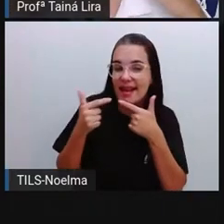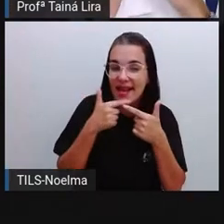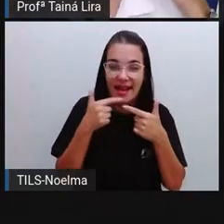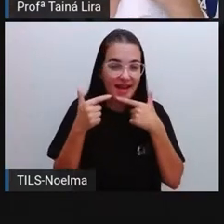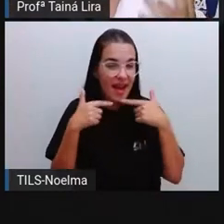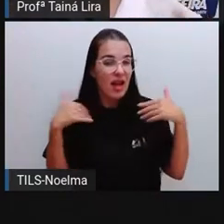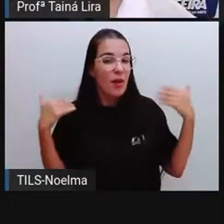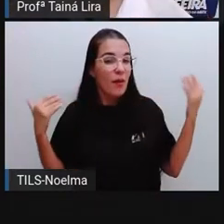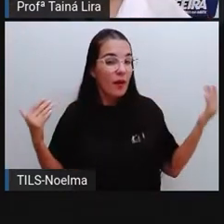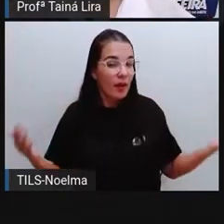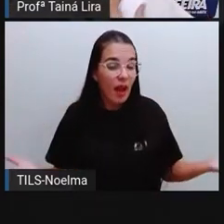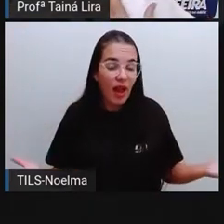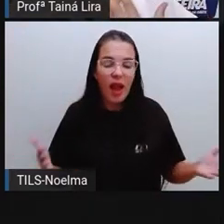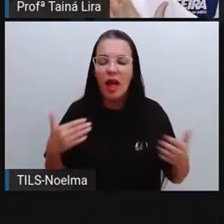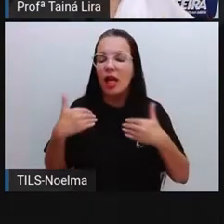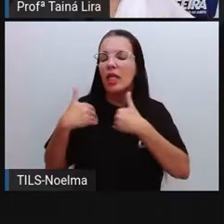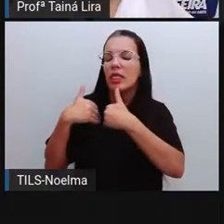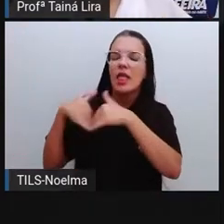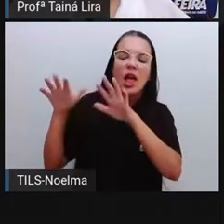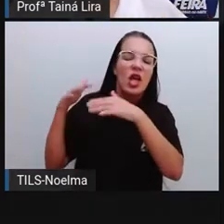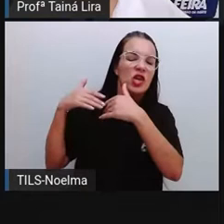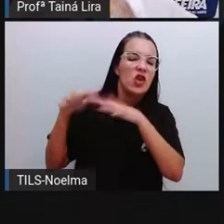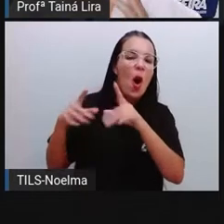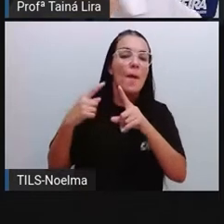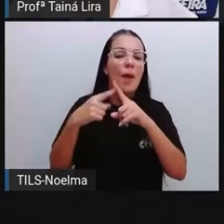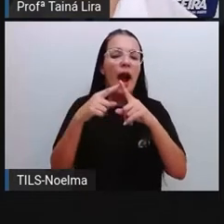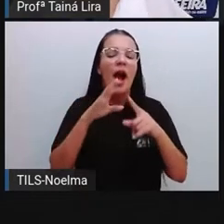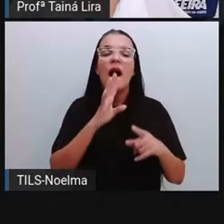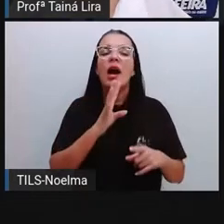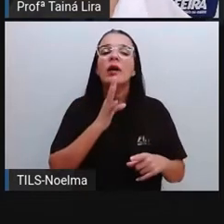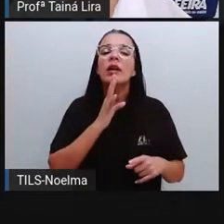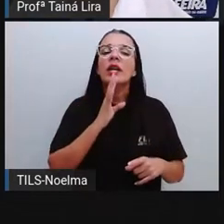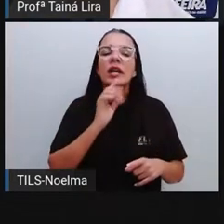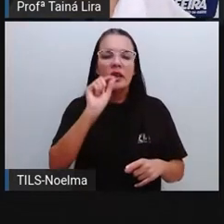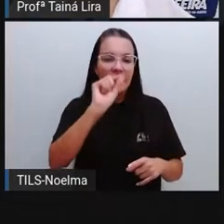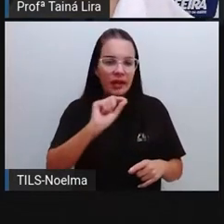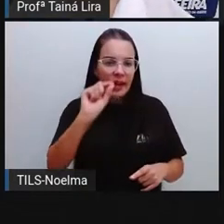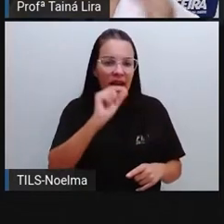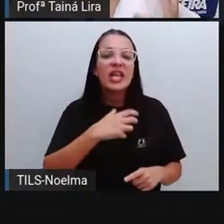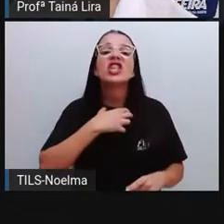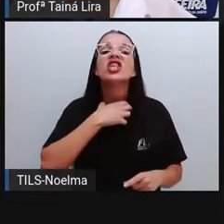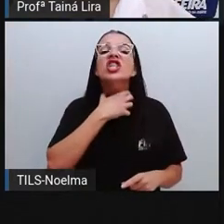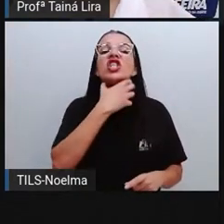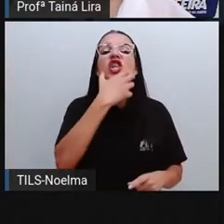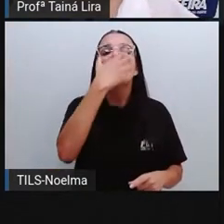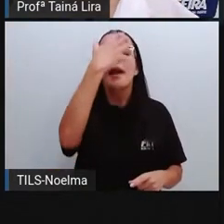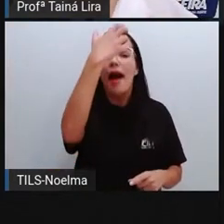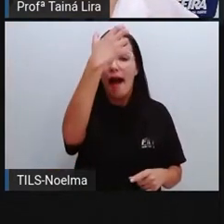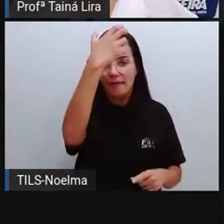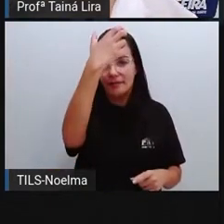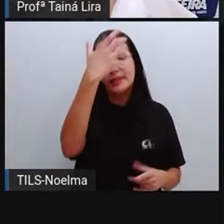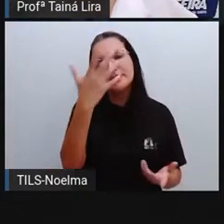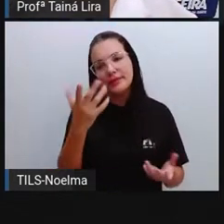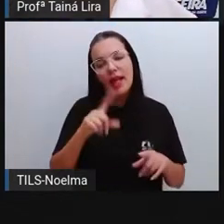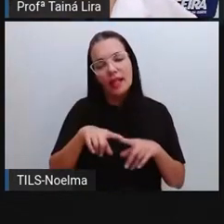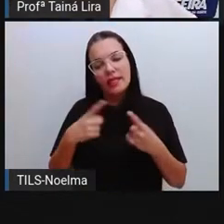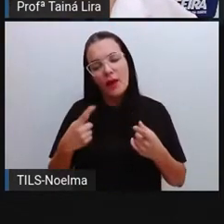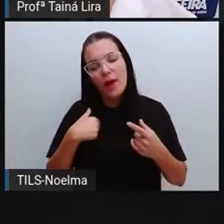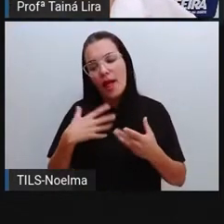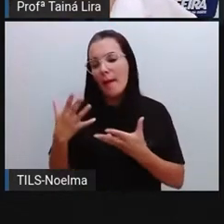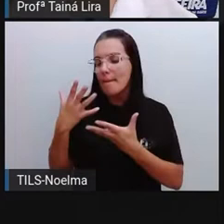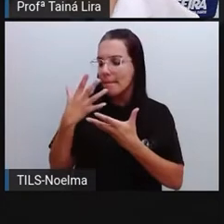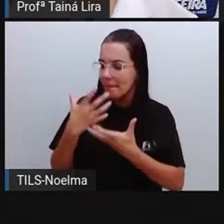que a girafa também tinha uma diferença das demais girafas. Ela passou, né, a